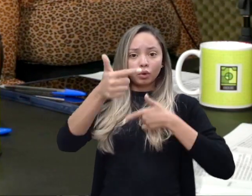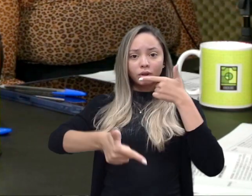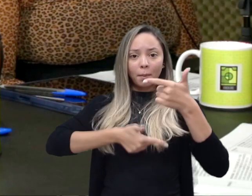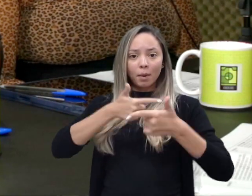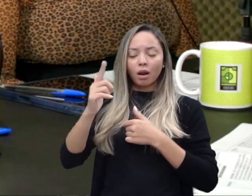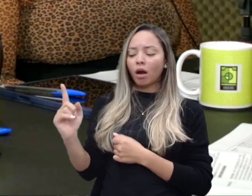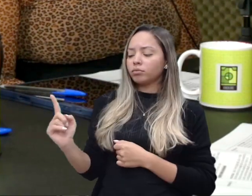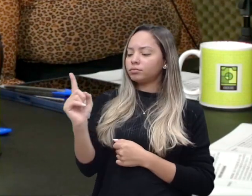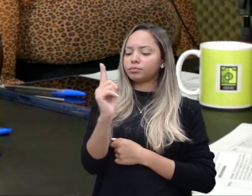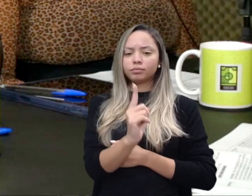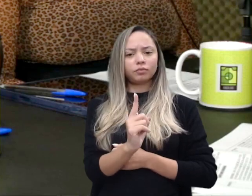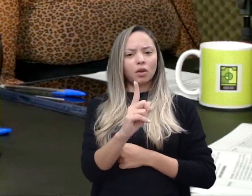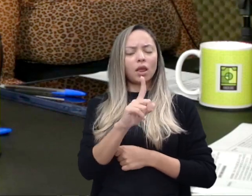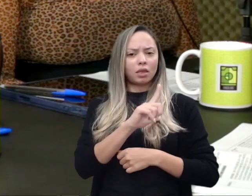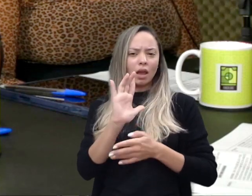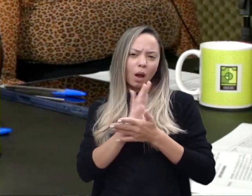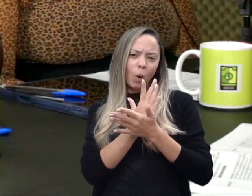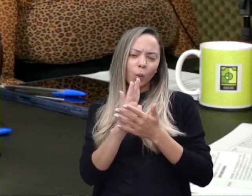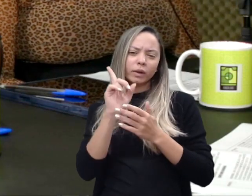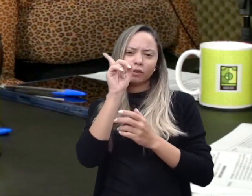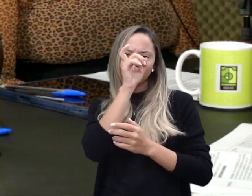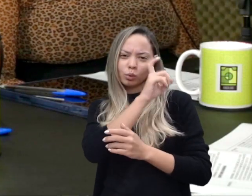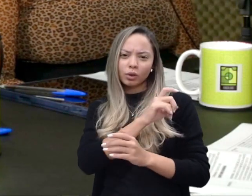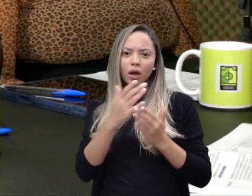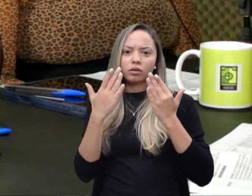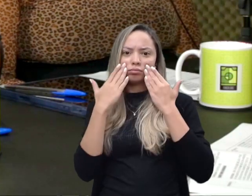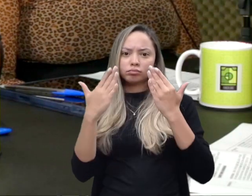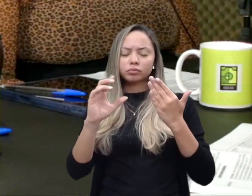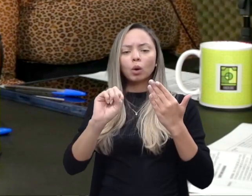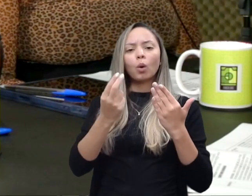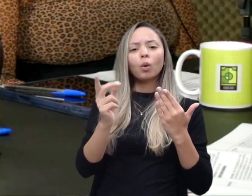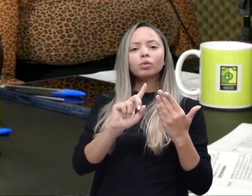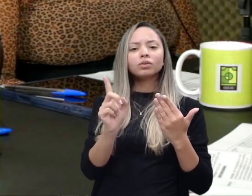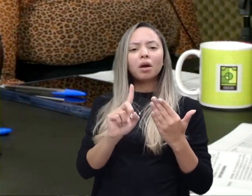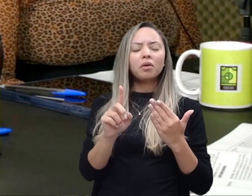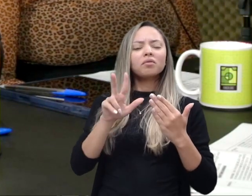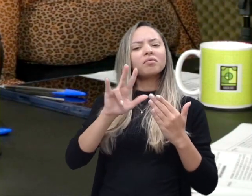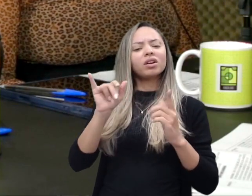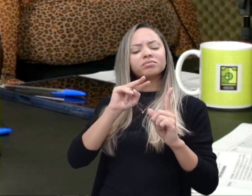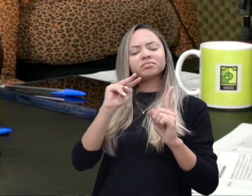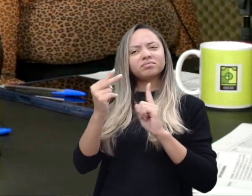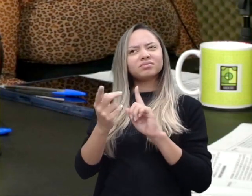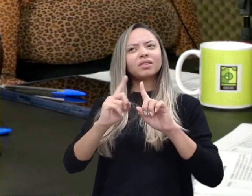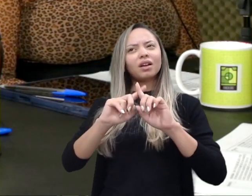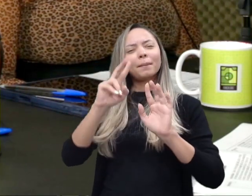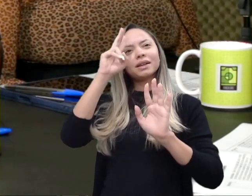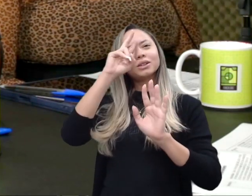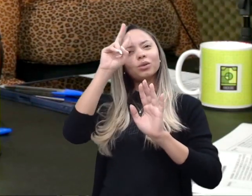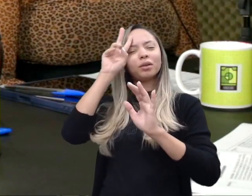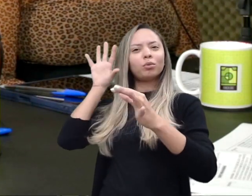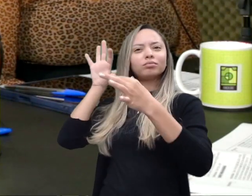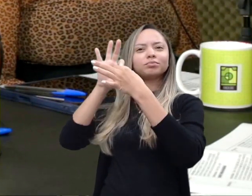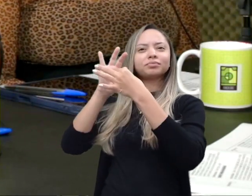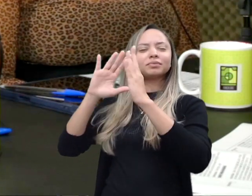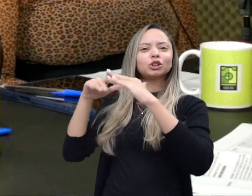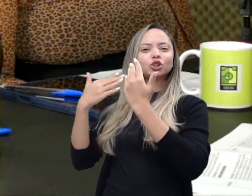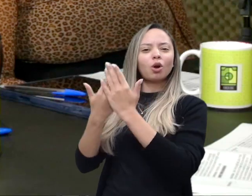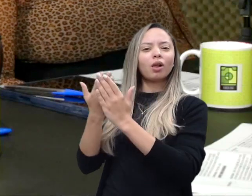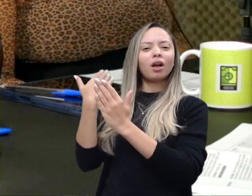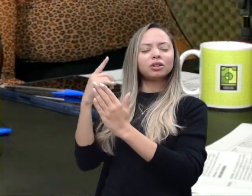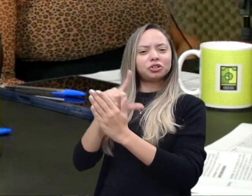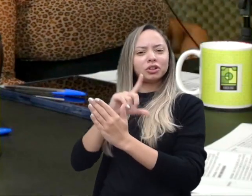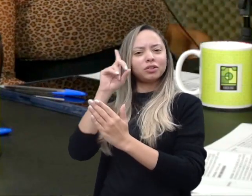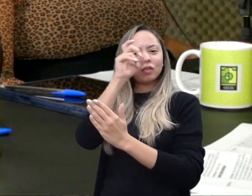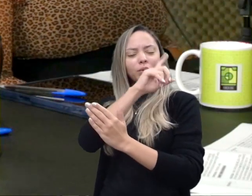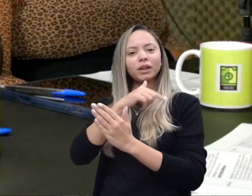ela aparente ou não, ele já vai olhar de uma forma diferente. Vai dizer, mas eu tive um amigo na escola que tinha certa dificuldade e eu